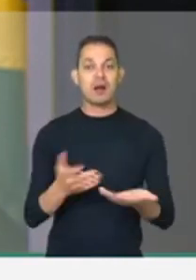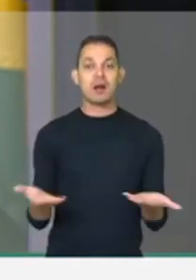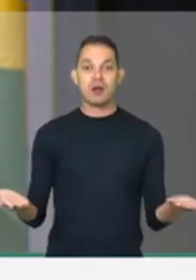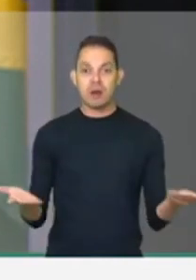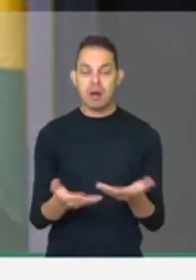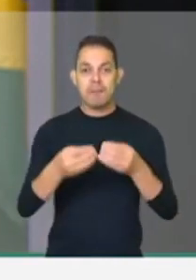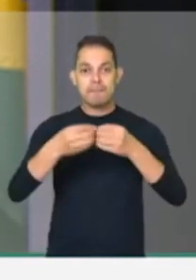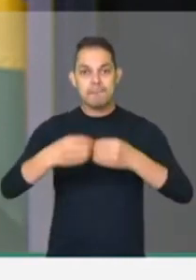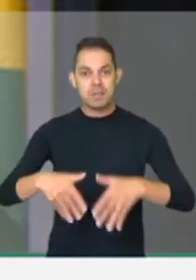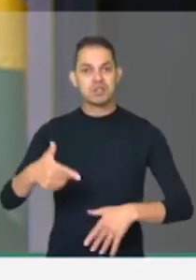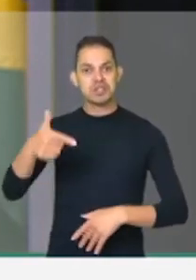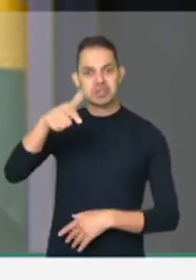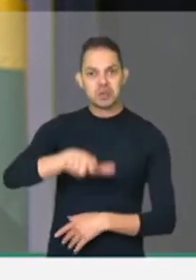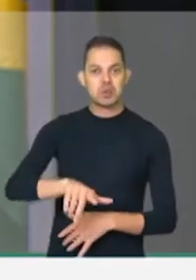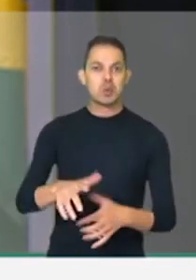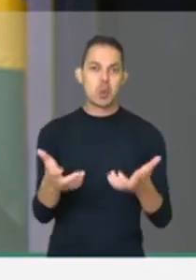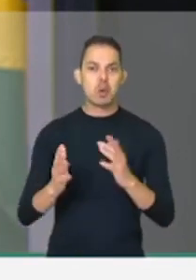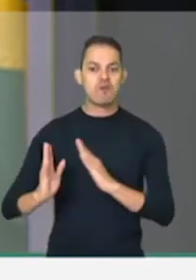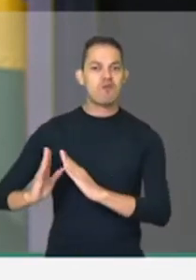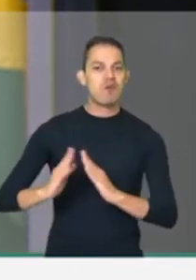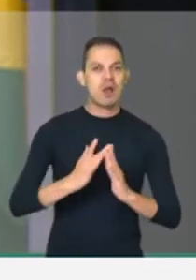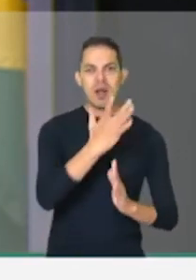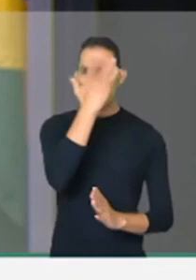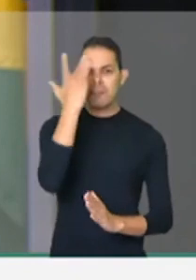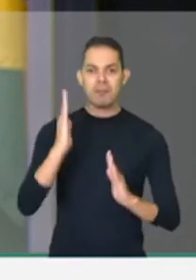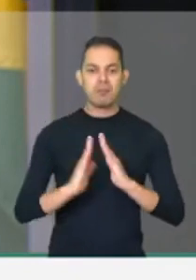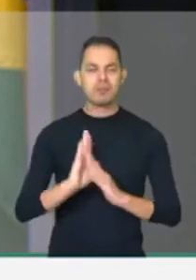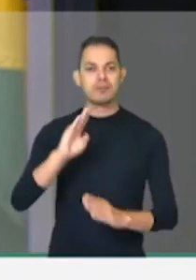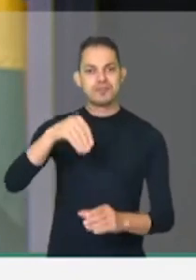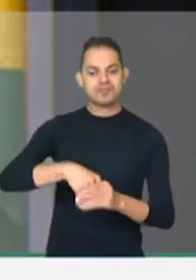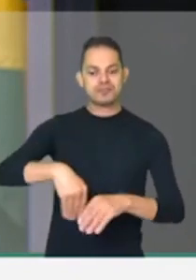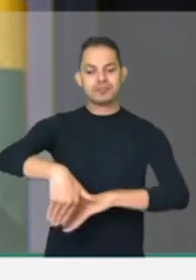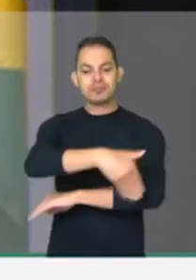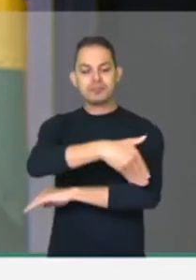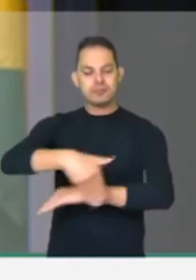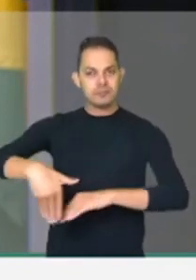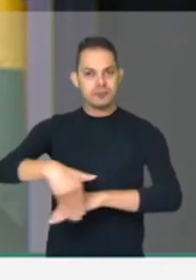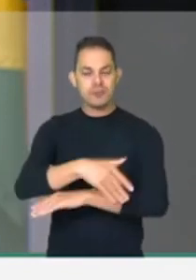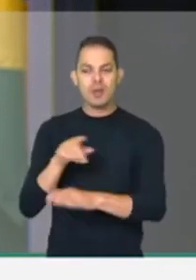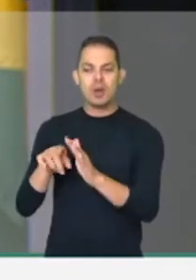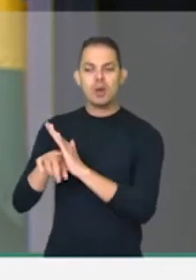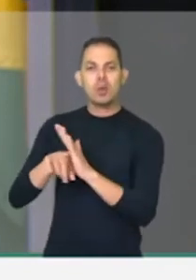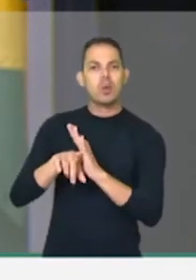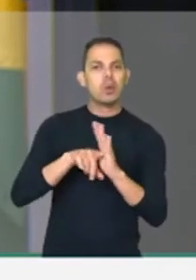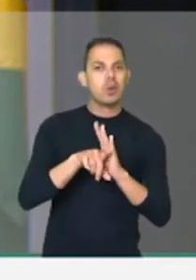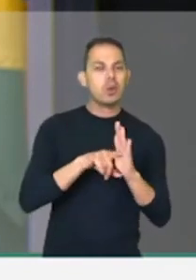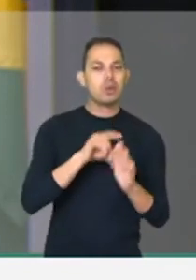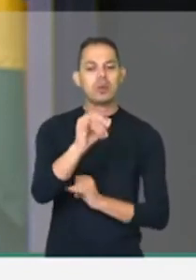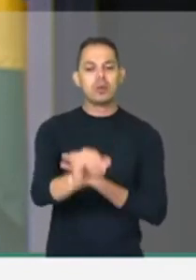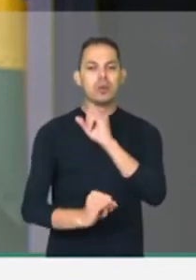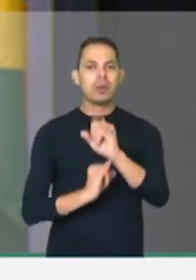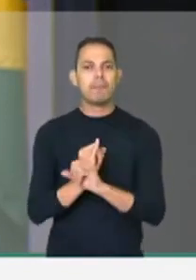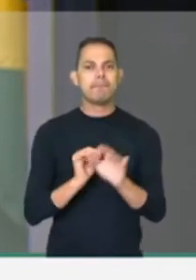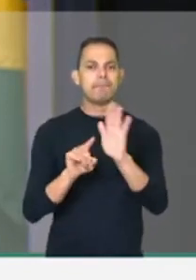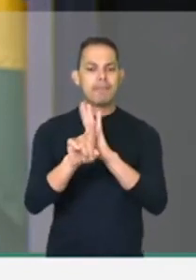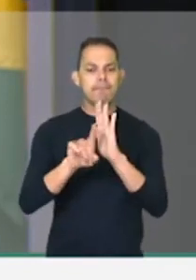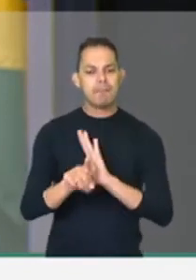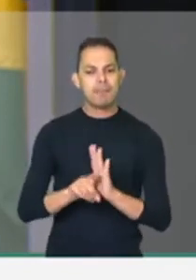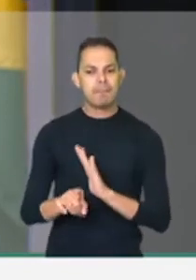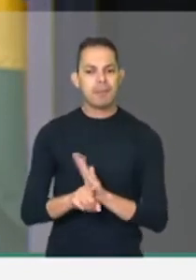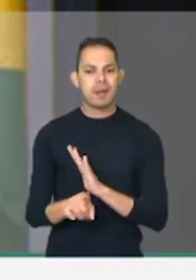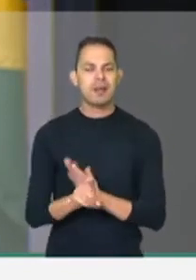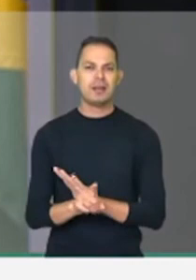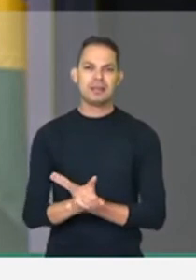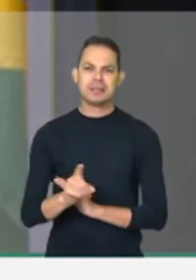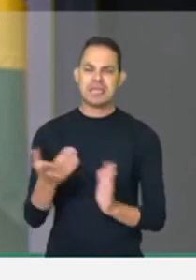que é prejudicar novamente os moradores dessa rua fez uma consulta pública pela internet uma verdadeira a